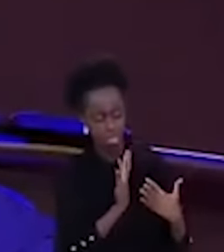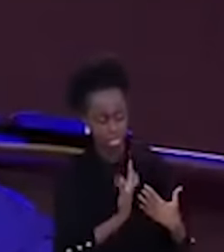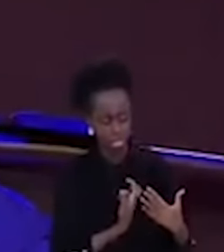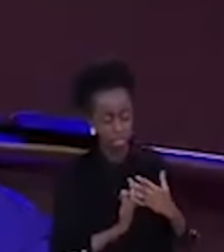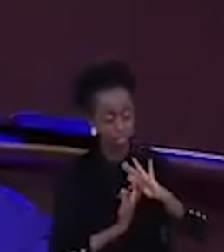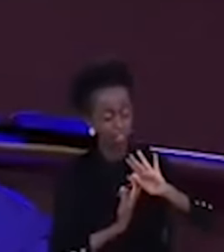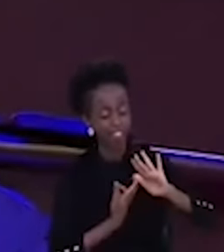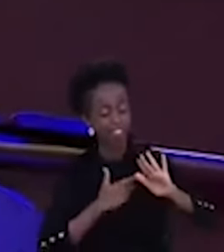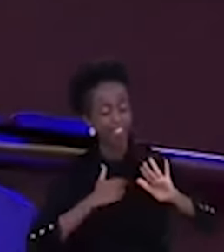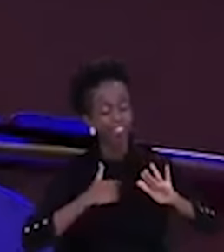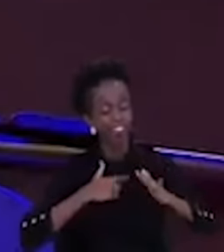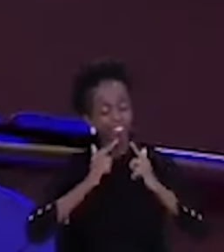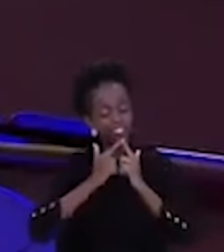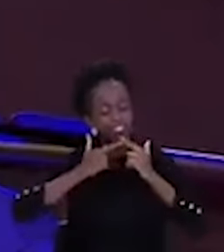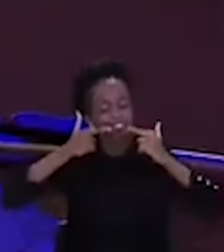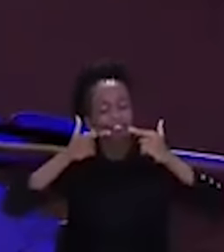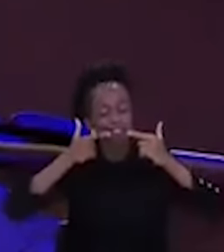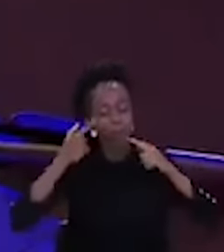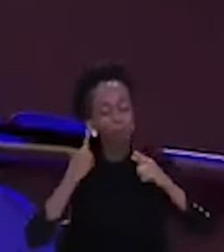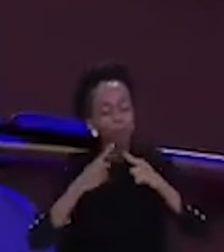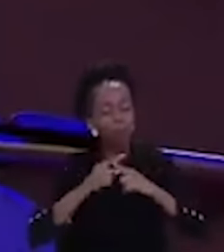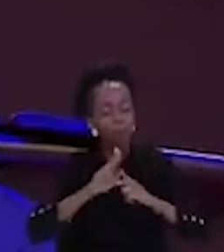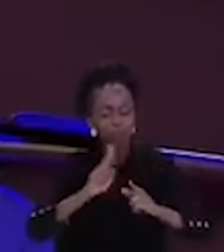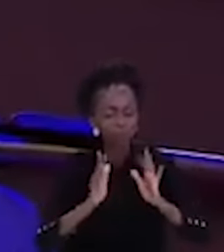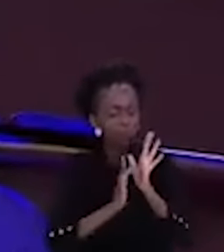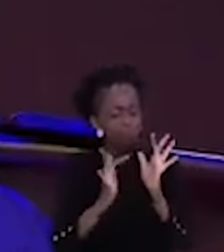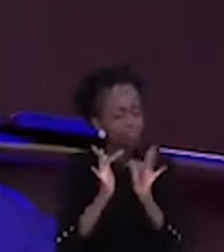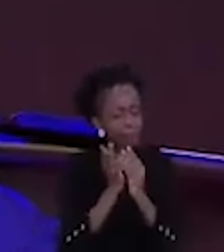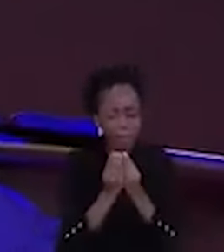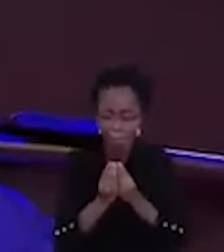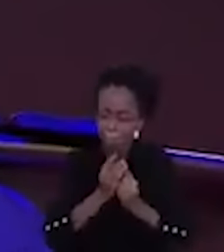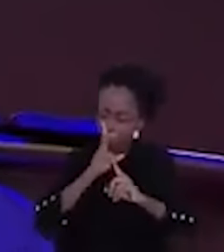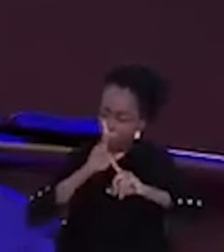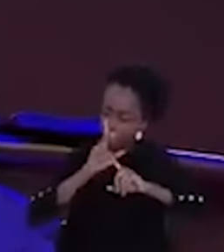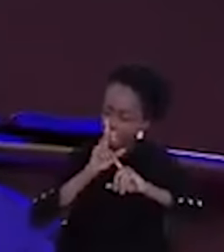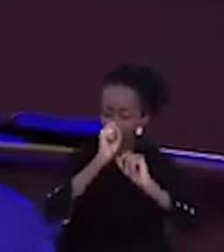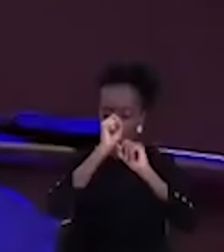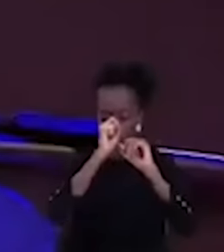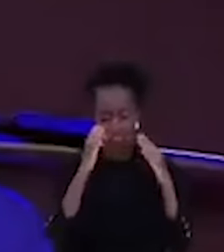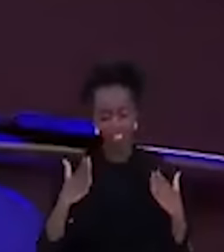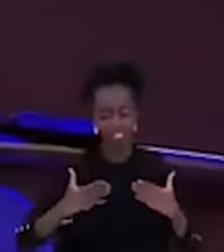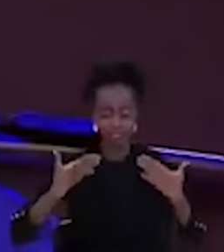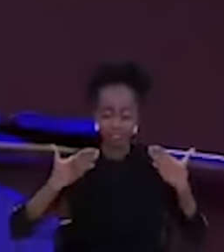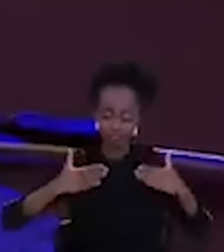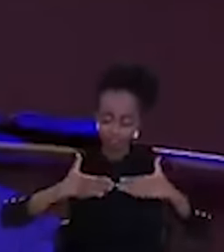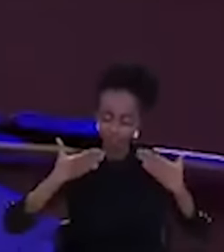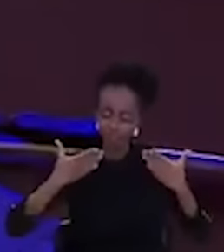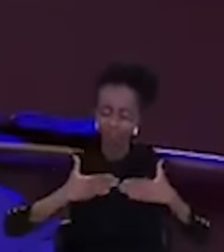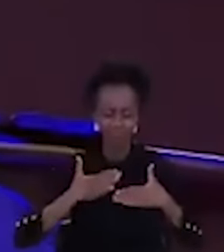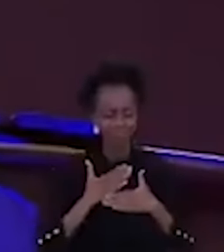decepções. Quando eu pronuncio o seu nome, uma força, uma alegria,